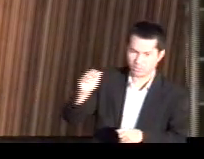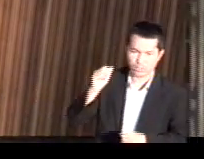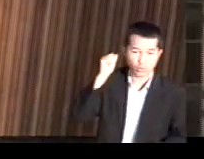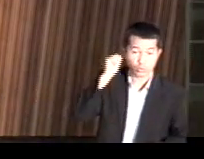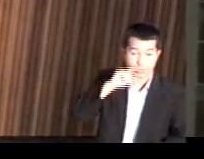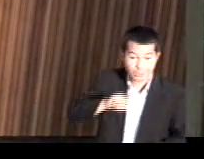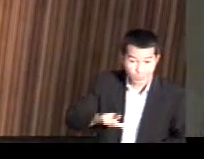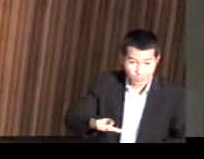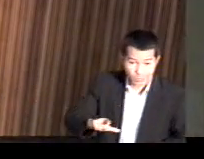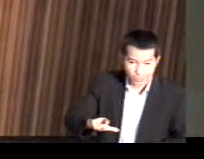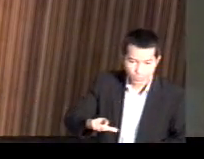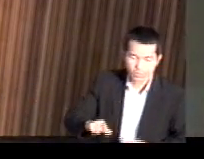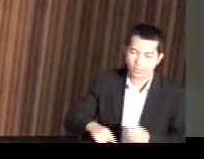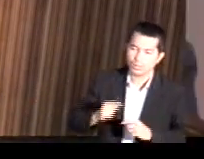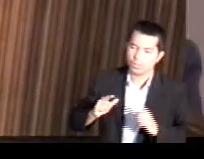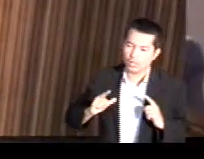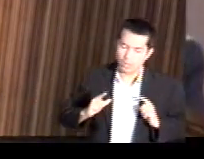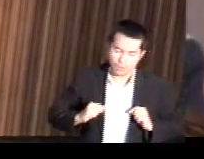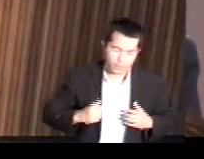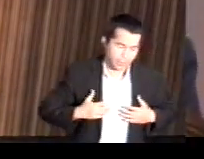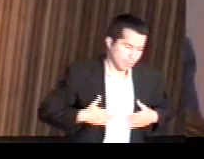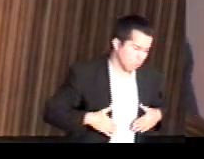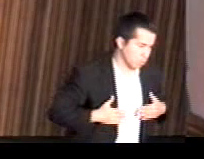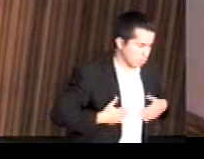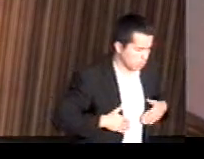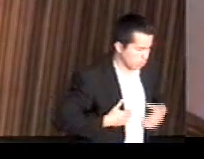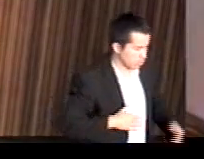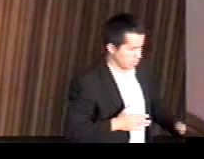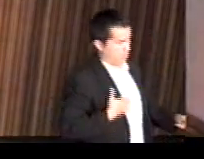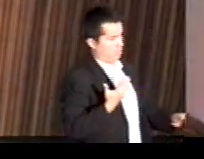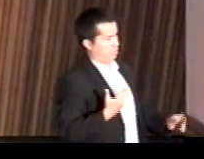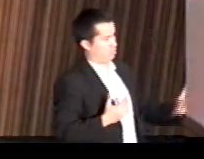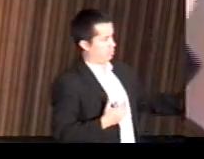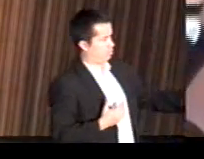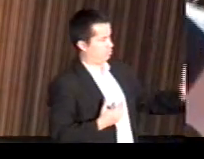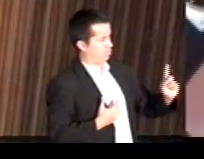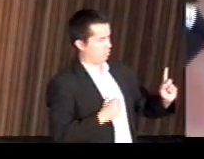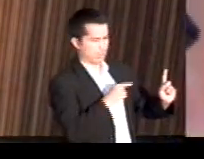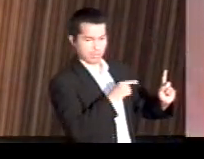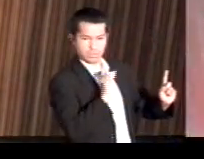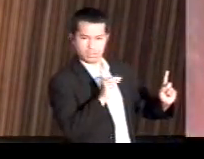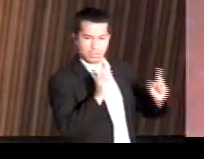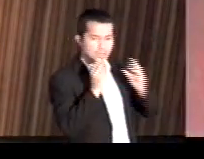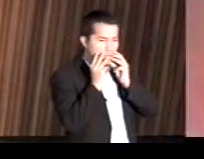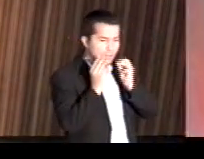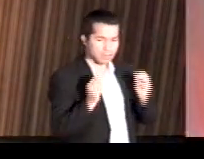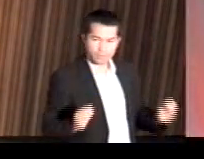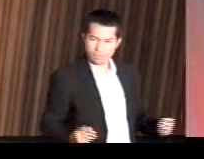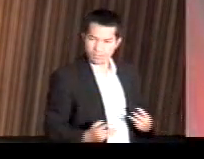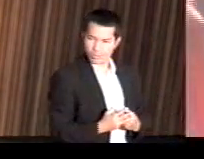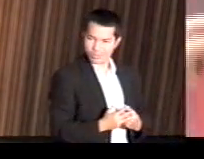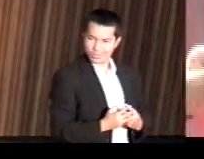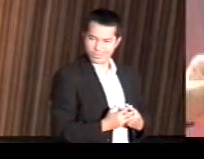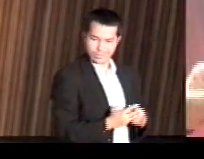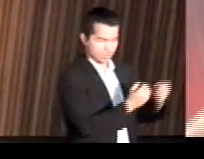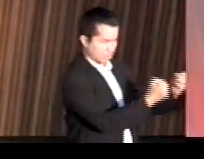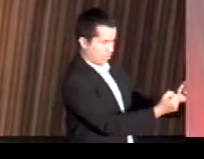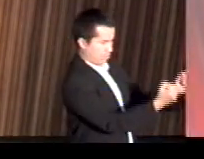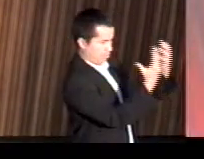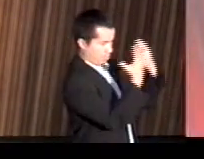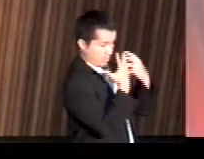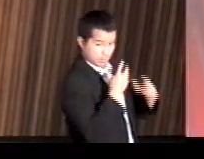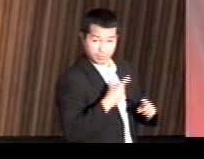maneira, aquele homem, Abraão, havia se comprometido com a